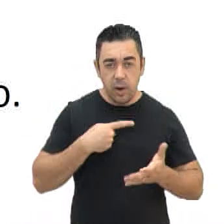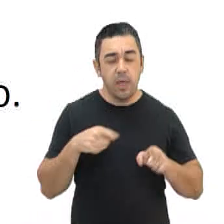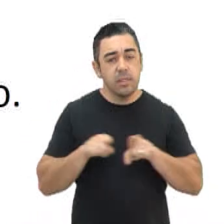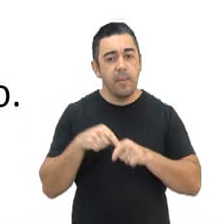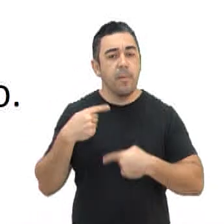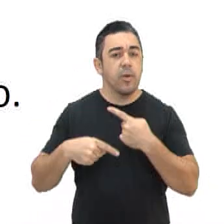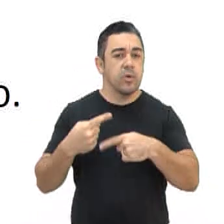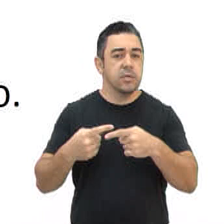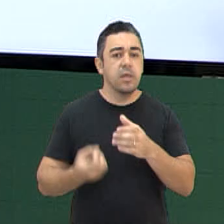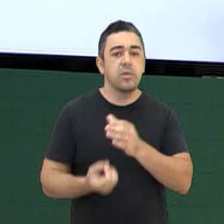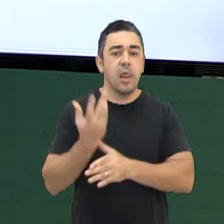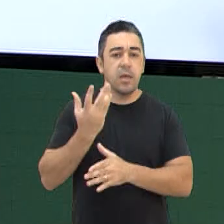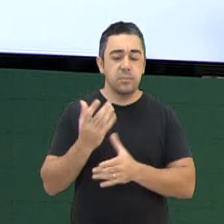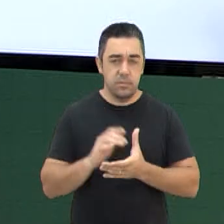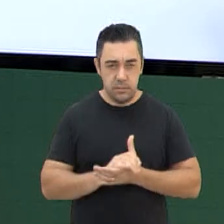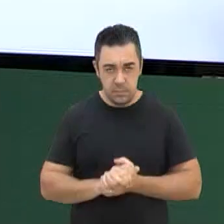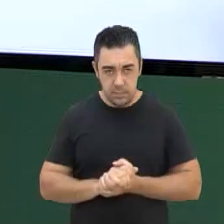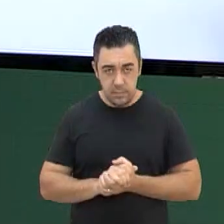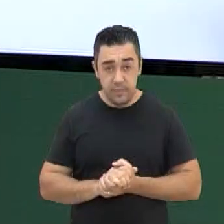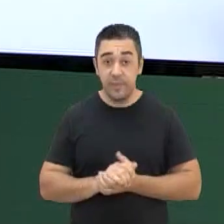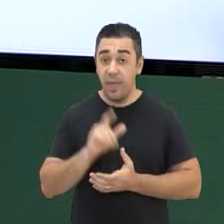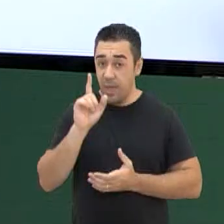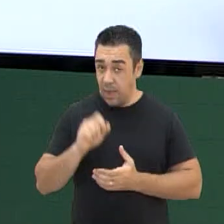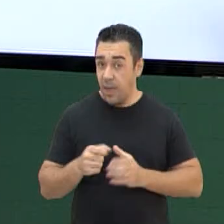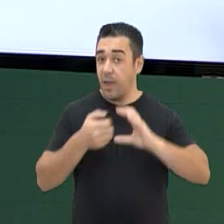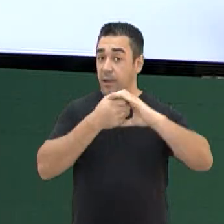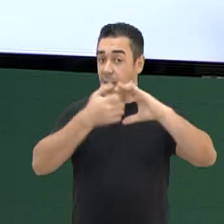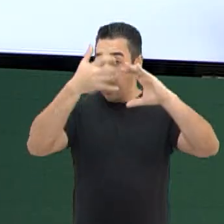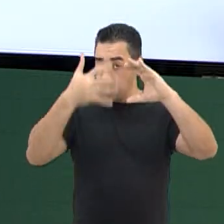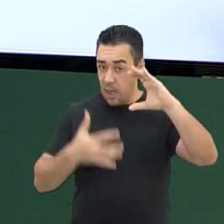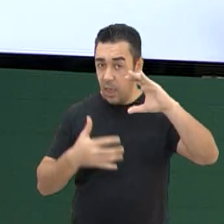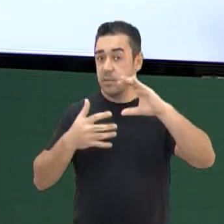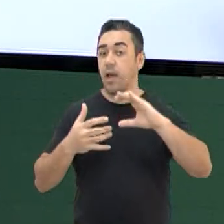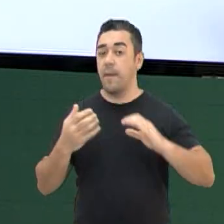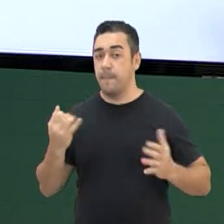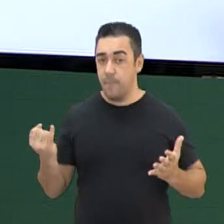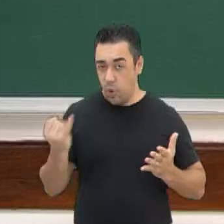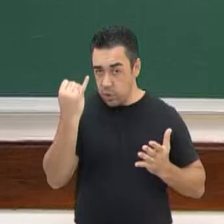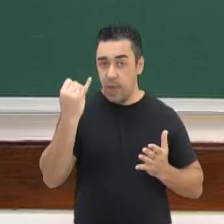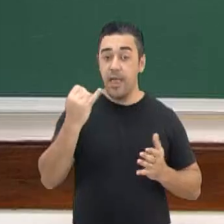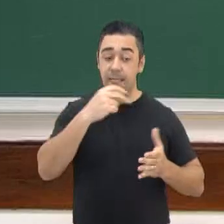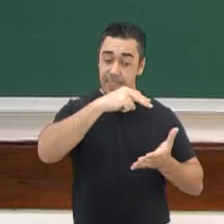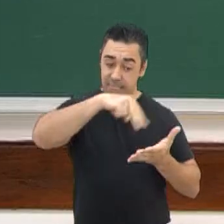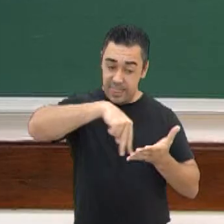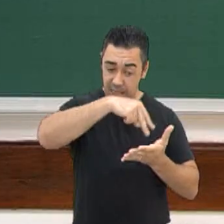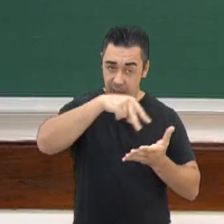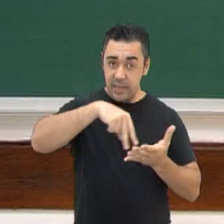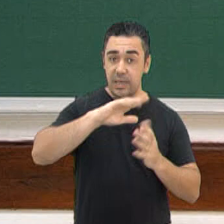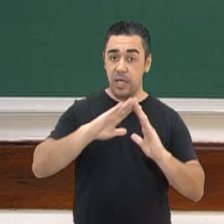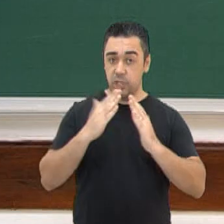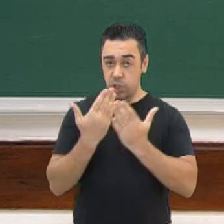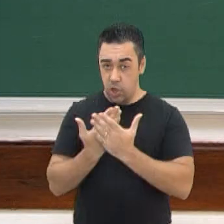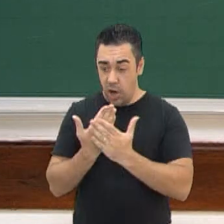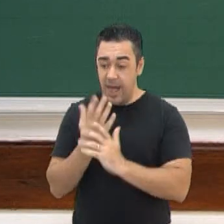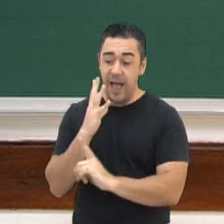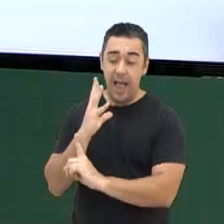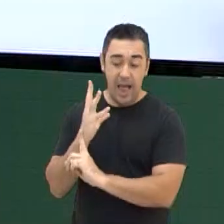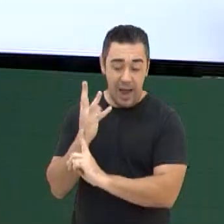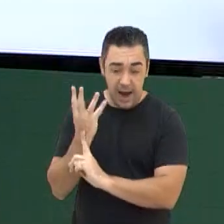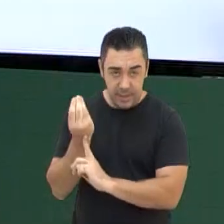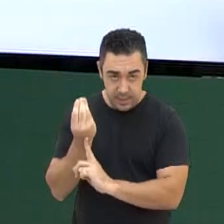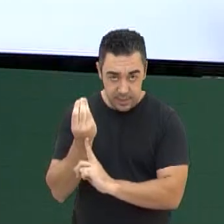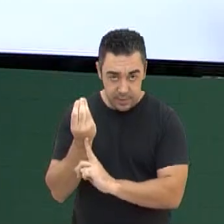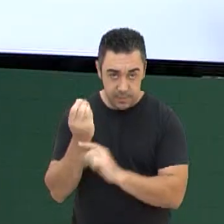processo de criação. Essa é uma característica fundamental da dança na escola, sendo feita